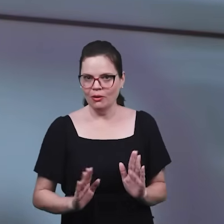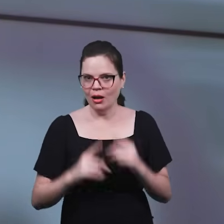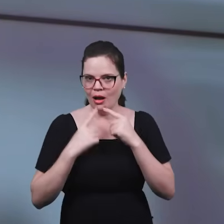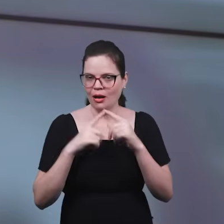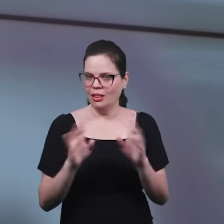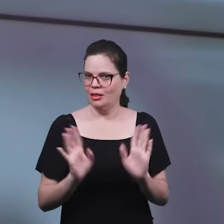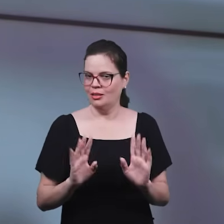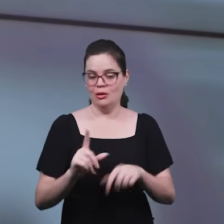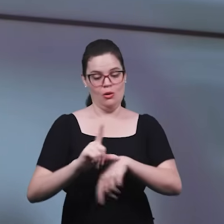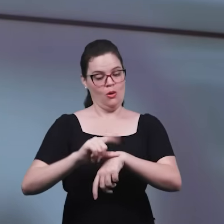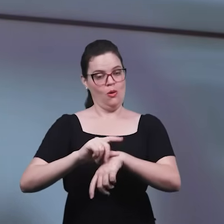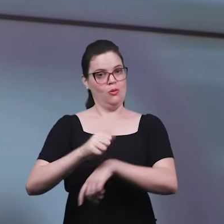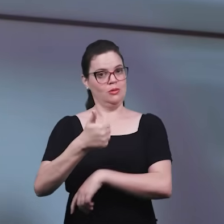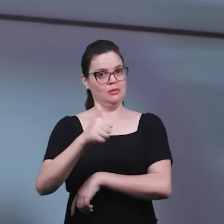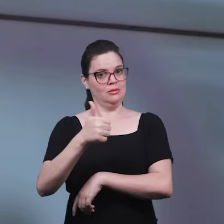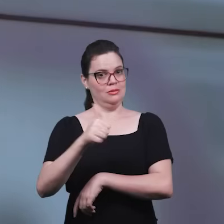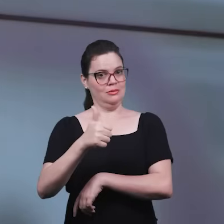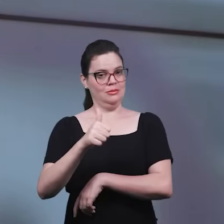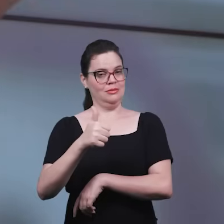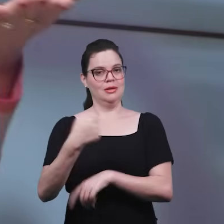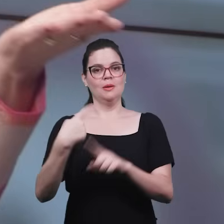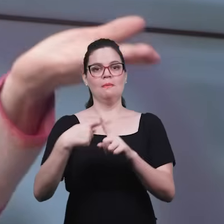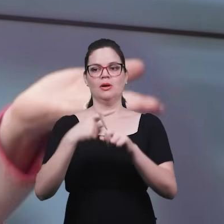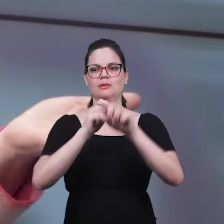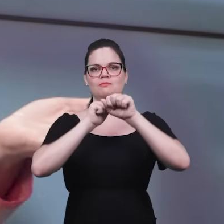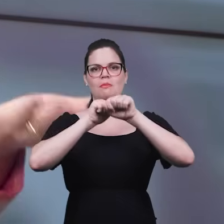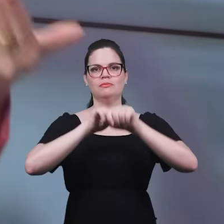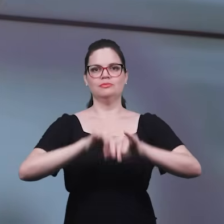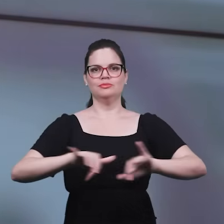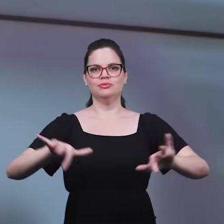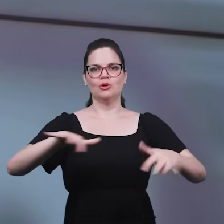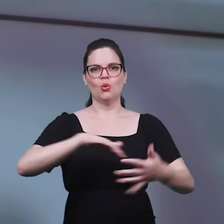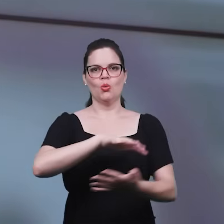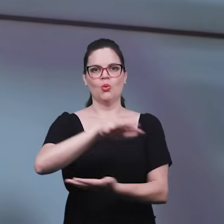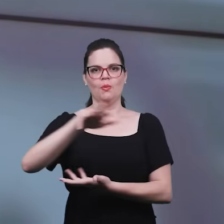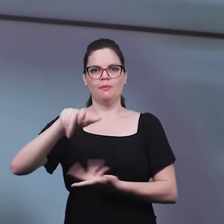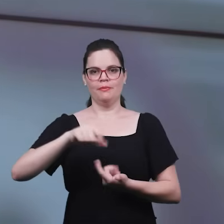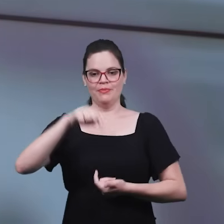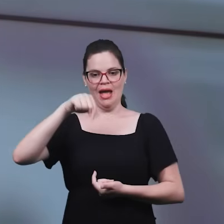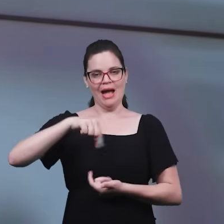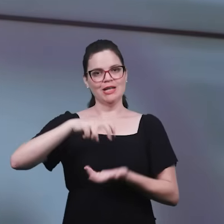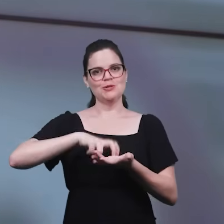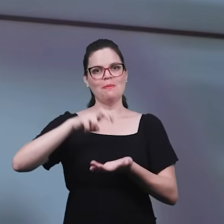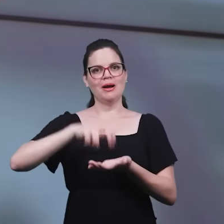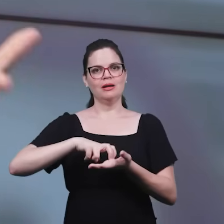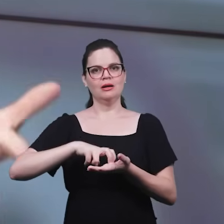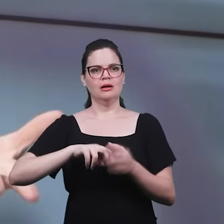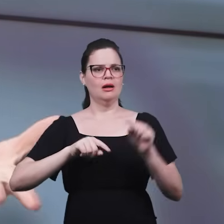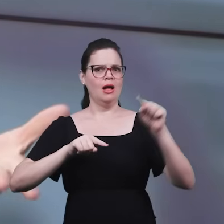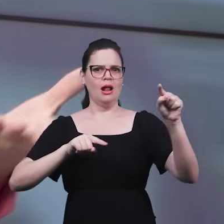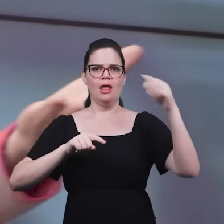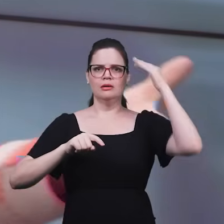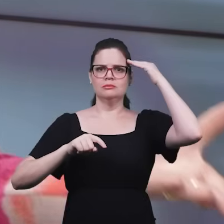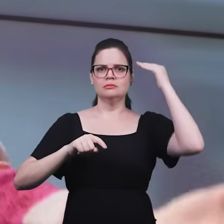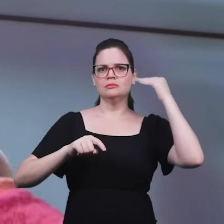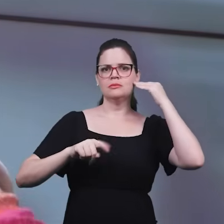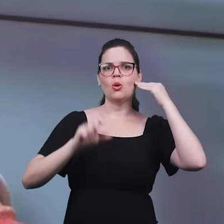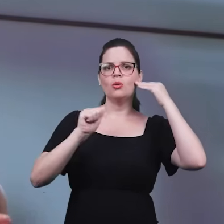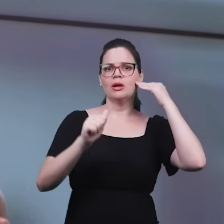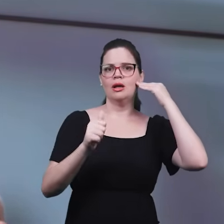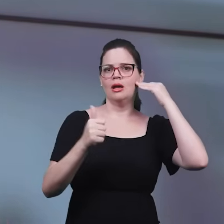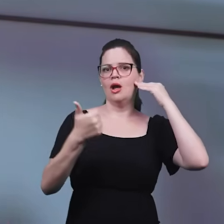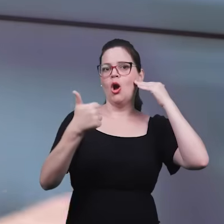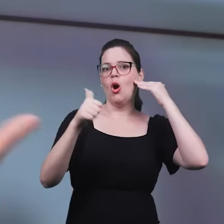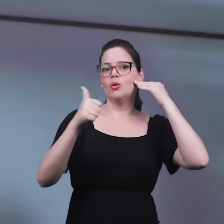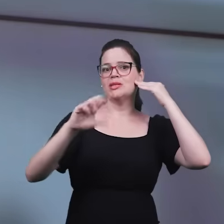Kézia? 11 horas da manhã, porque é transmitido para todo mundo. Enquanto nós vamos estar aqui de manhã, nós vamos ter irmãos às